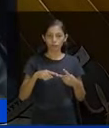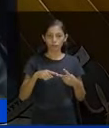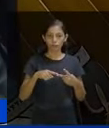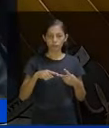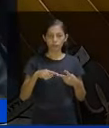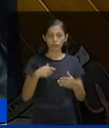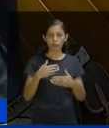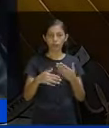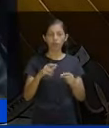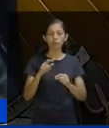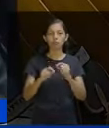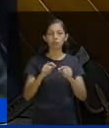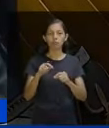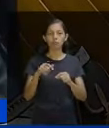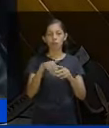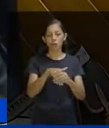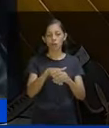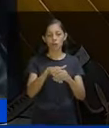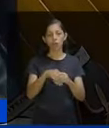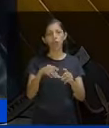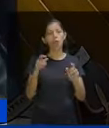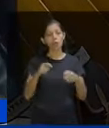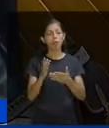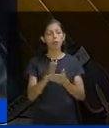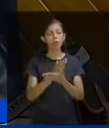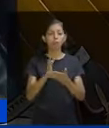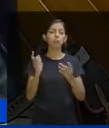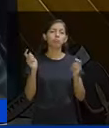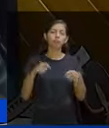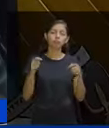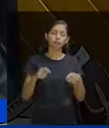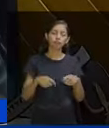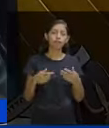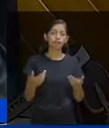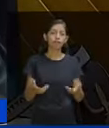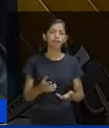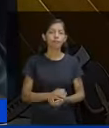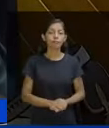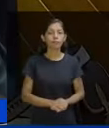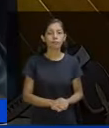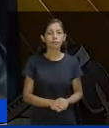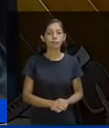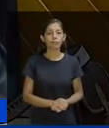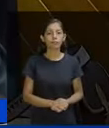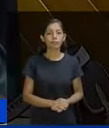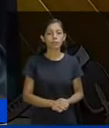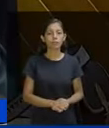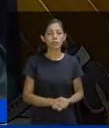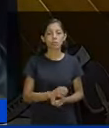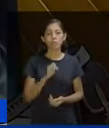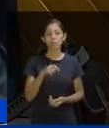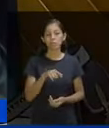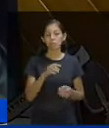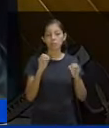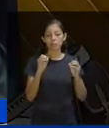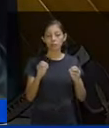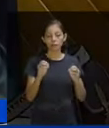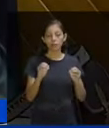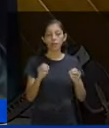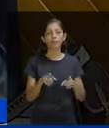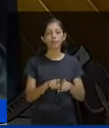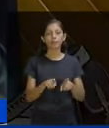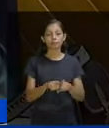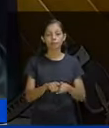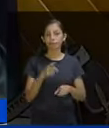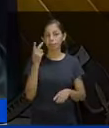esperada, ou o eleitor votaria em alguém que sequer é candidato ou candidata. Por isso, atribuir a